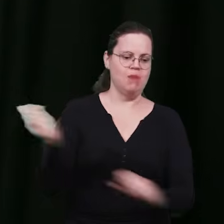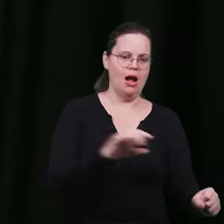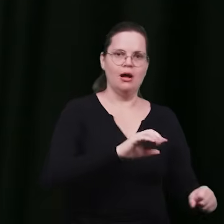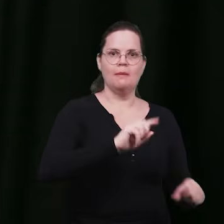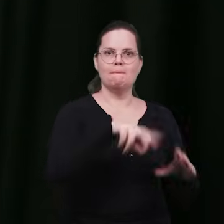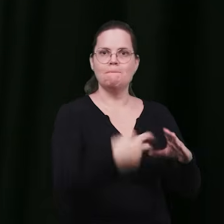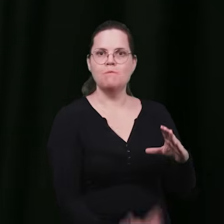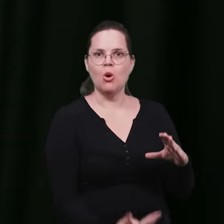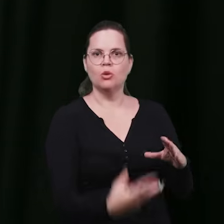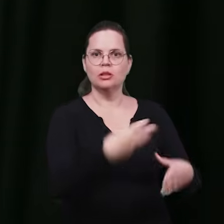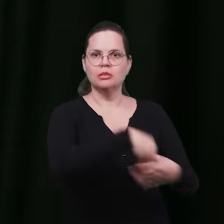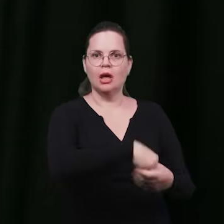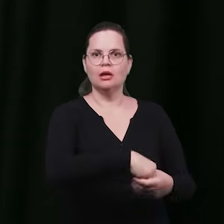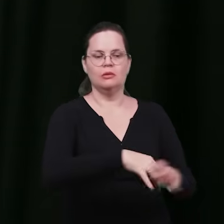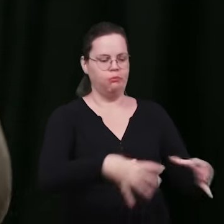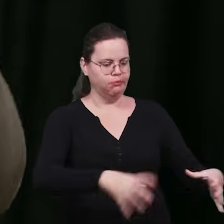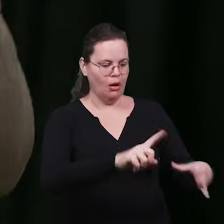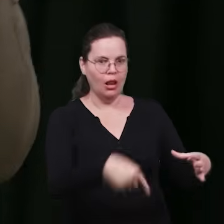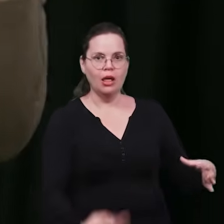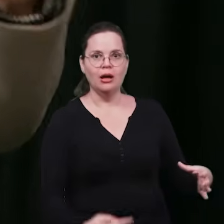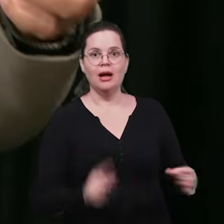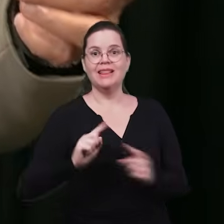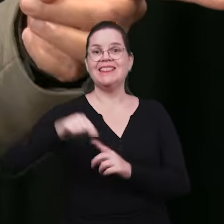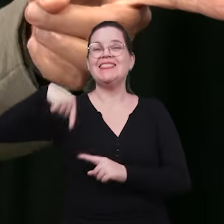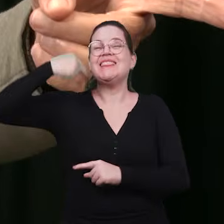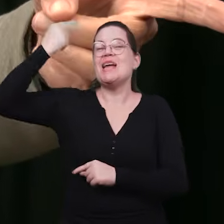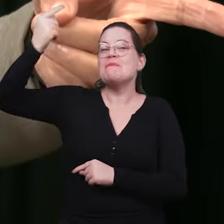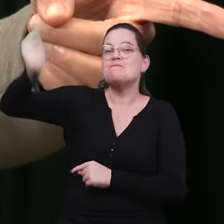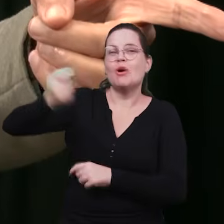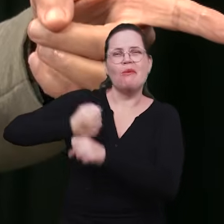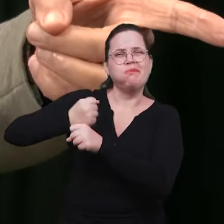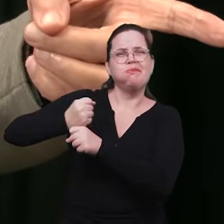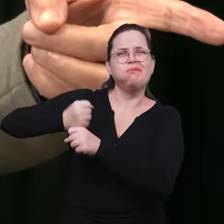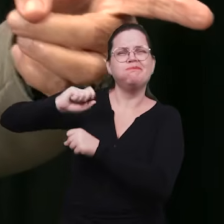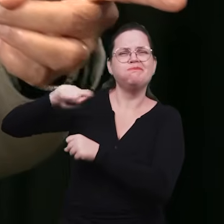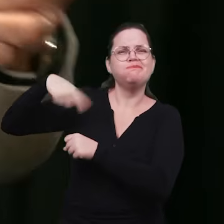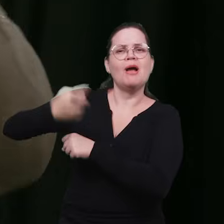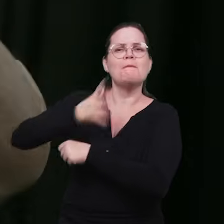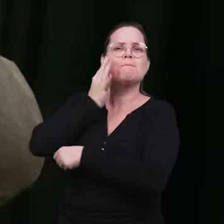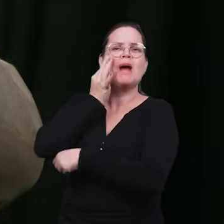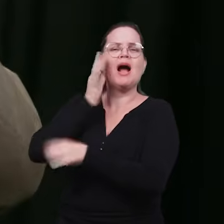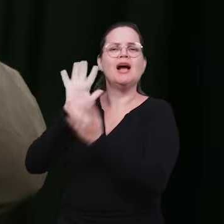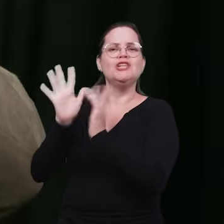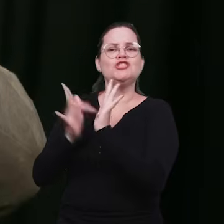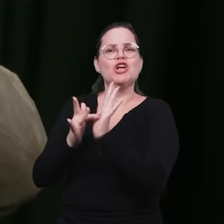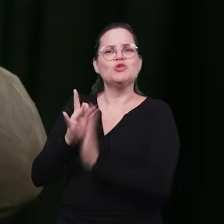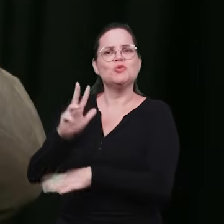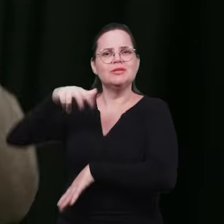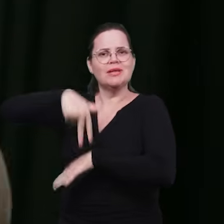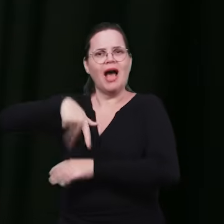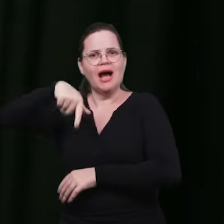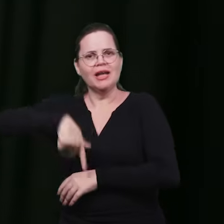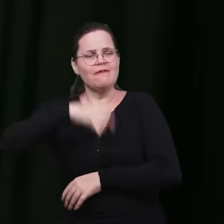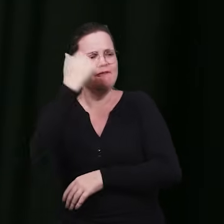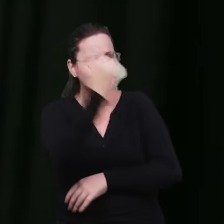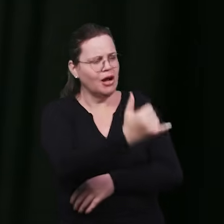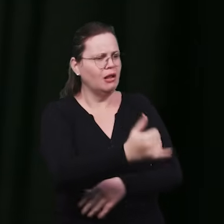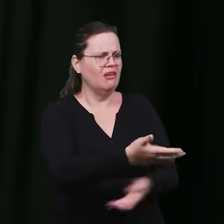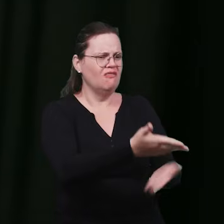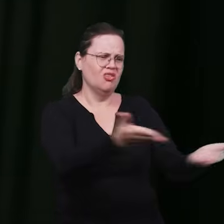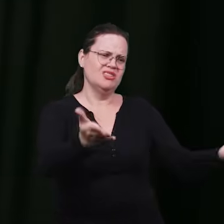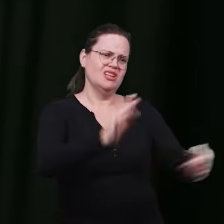lá na frente. Jerusalém, Jerusalém, que mata os Os profetas. Então o Senhor mencionou a respeito disso.